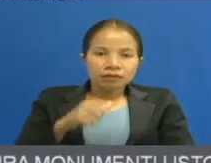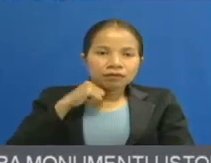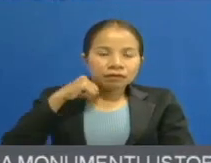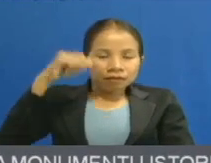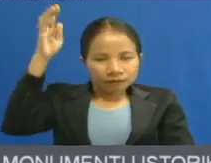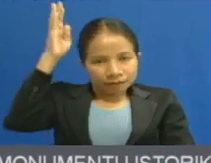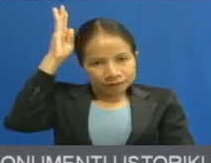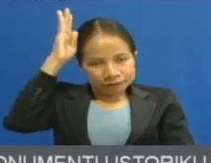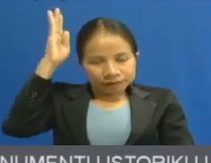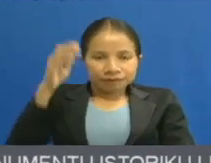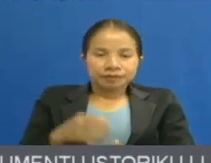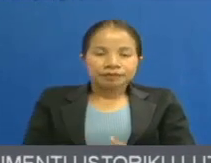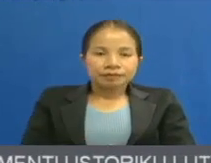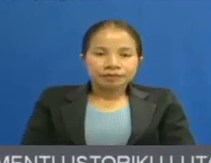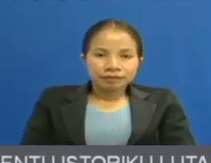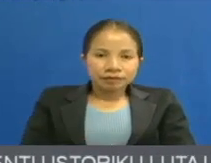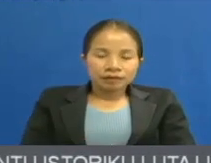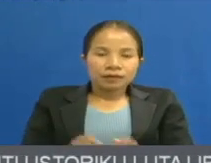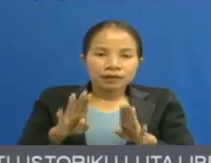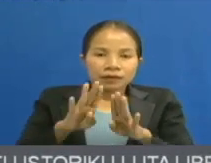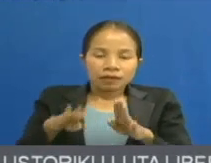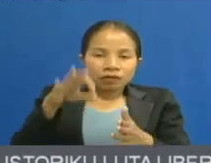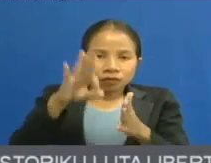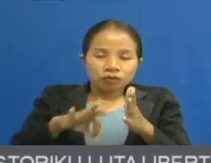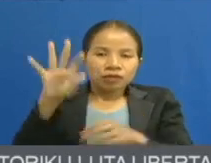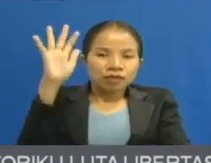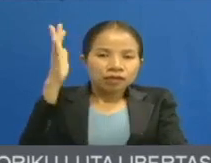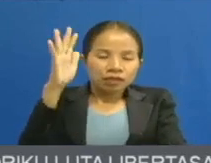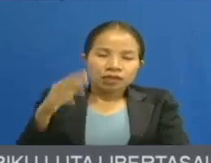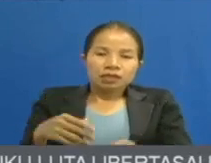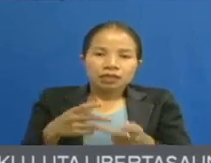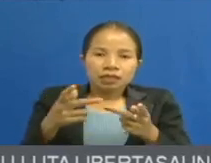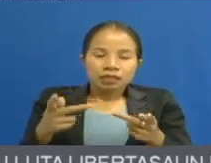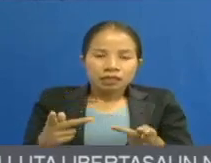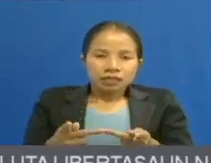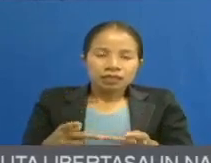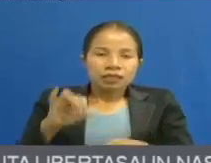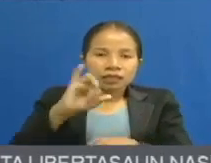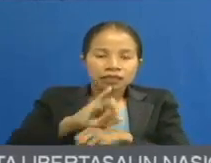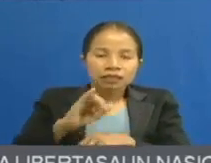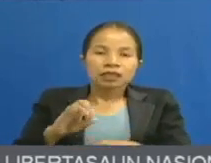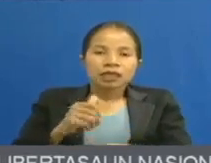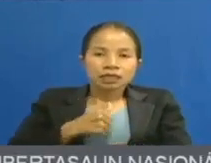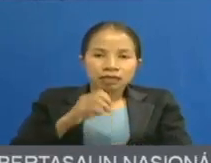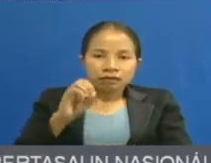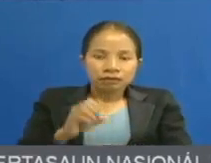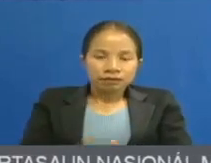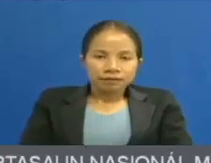Sua Eminência Dom Virgílio Cardeal do Carmo da Silva lança Cuda e Horis e recinto paróquia Ainaro.